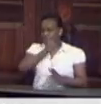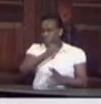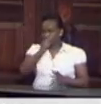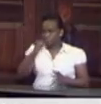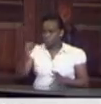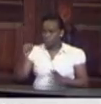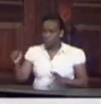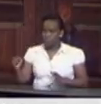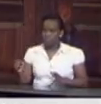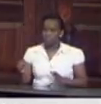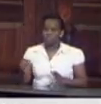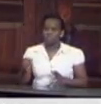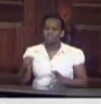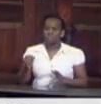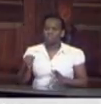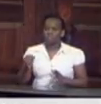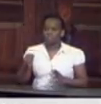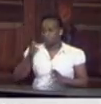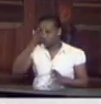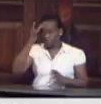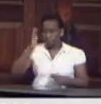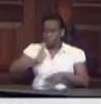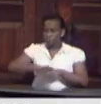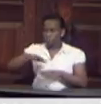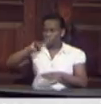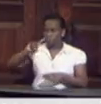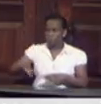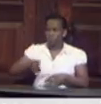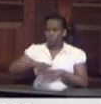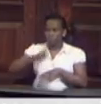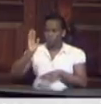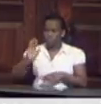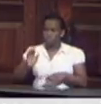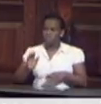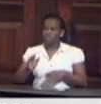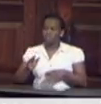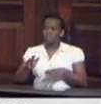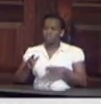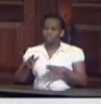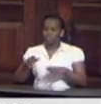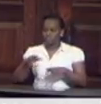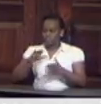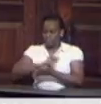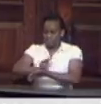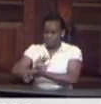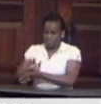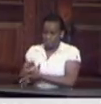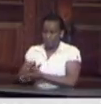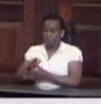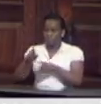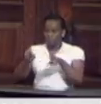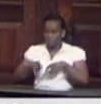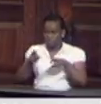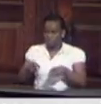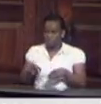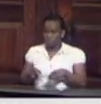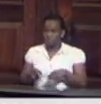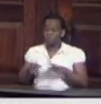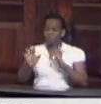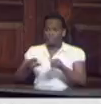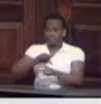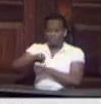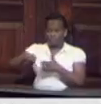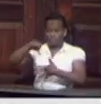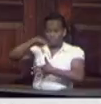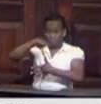matança de milhares de pessoas do campesinato. Mas na América